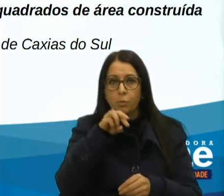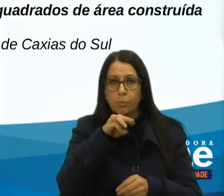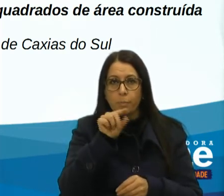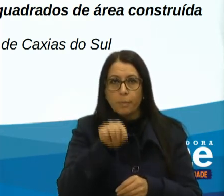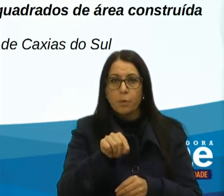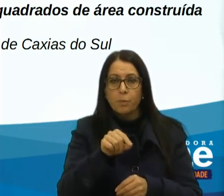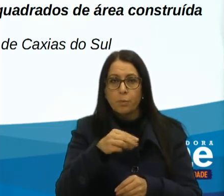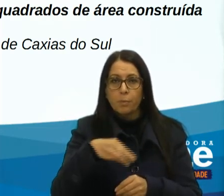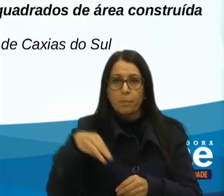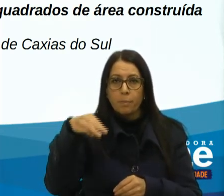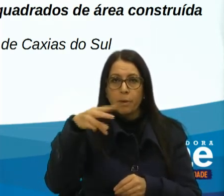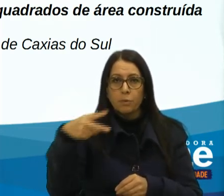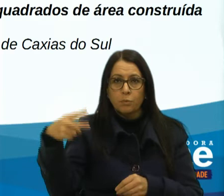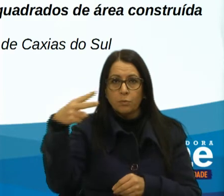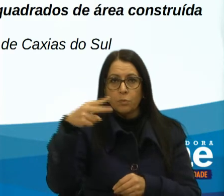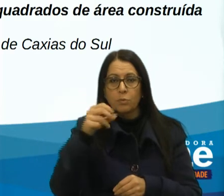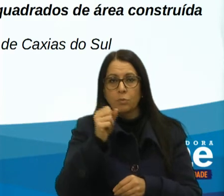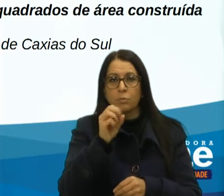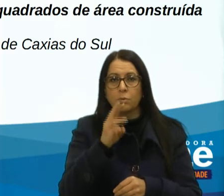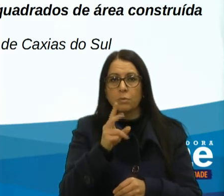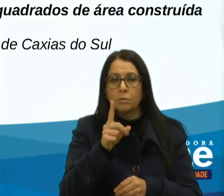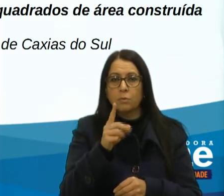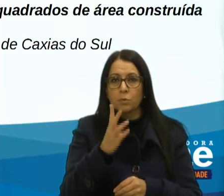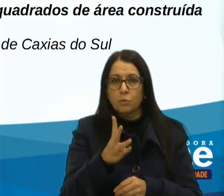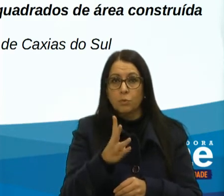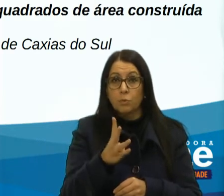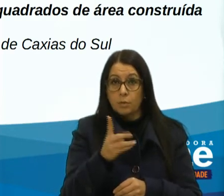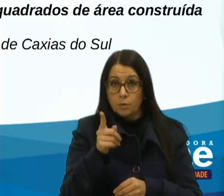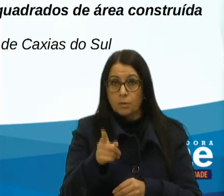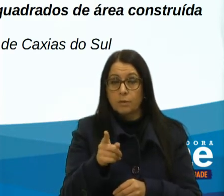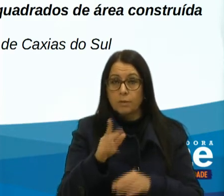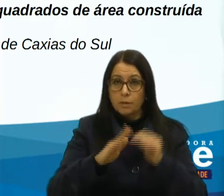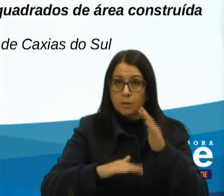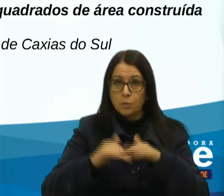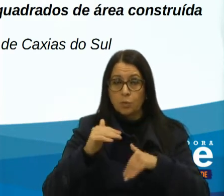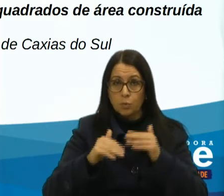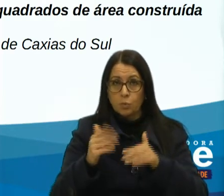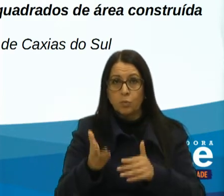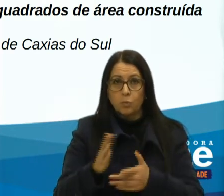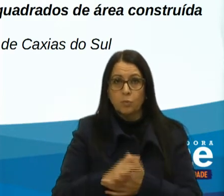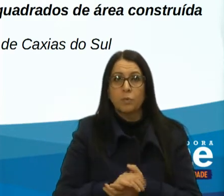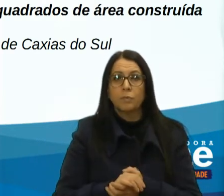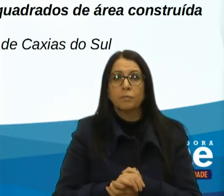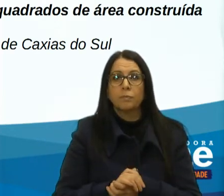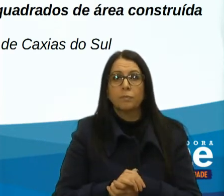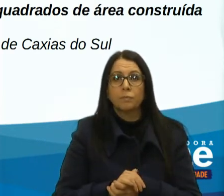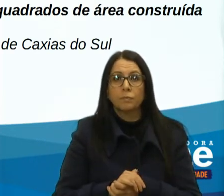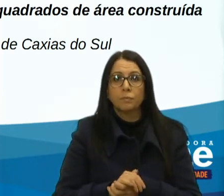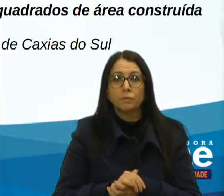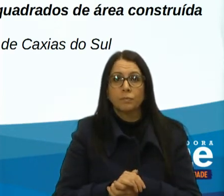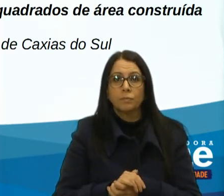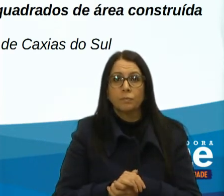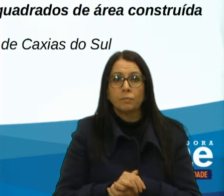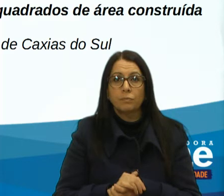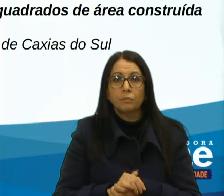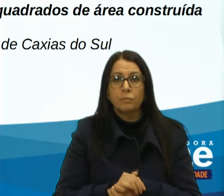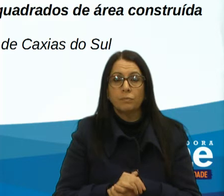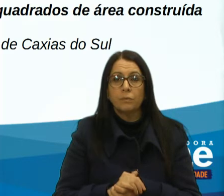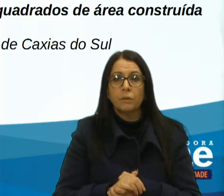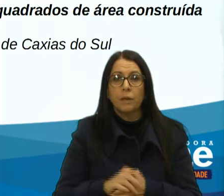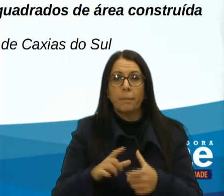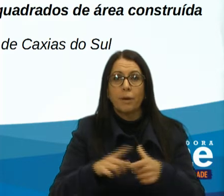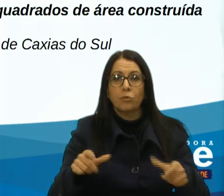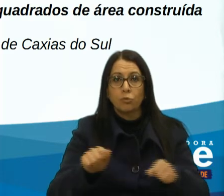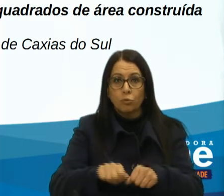quadrados, 8.314 destes metros quadrados, então, de área construída, e possui o